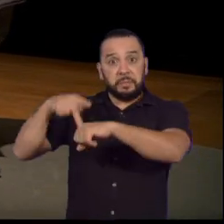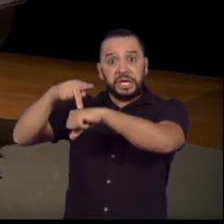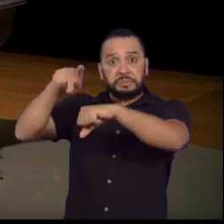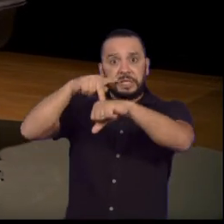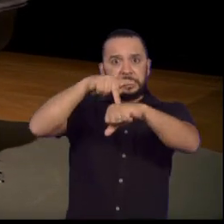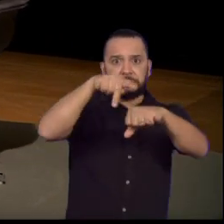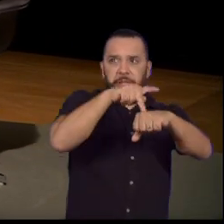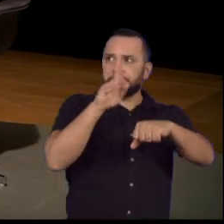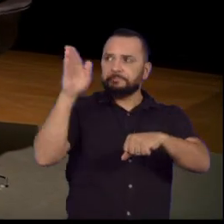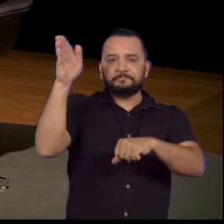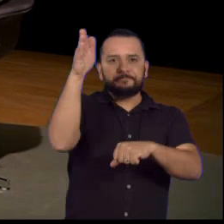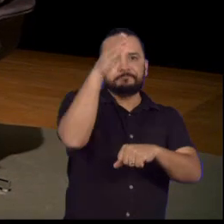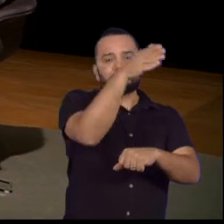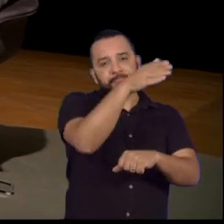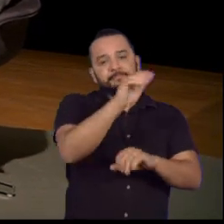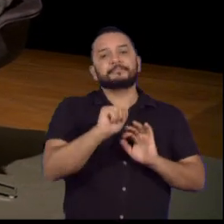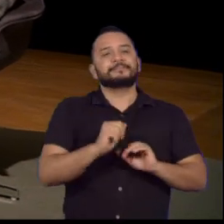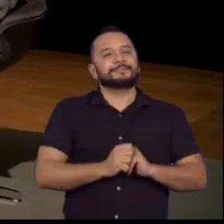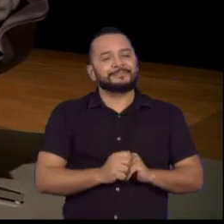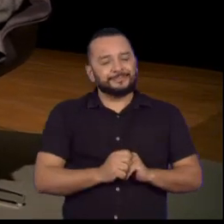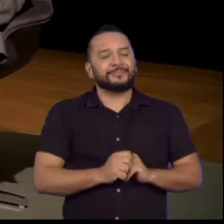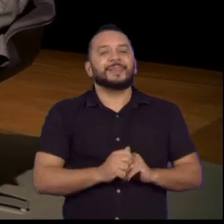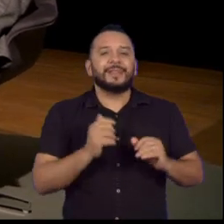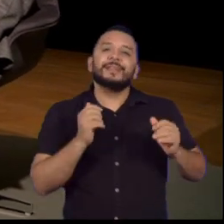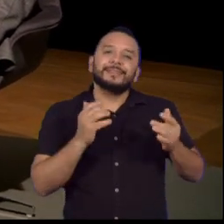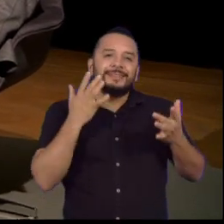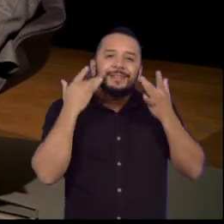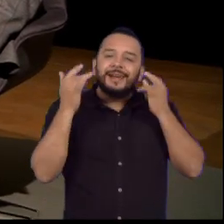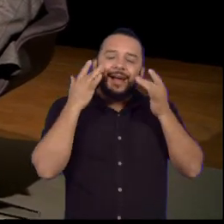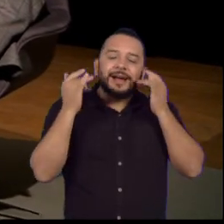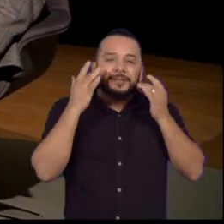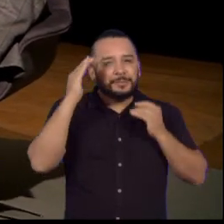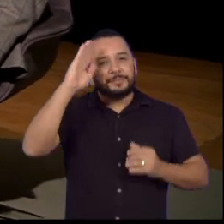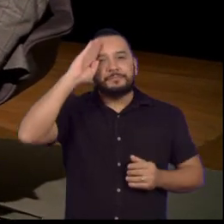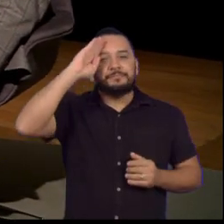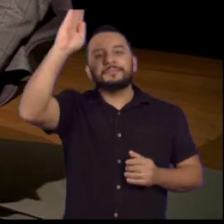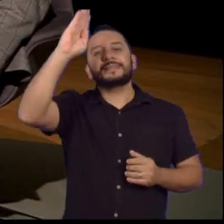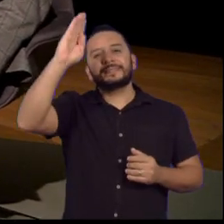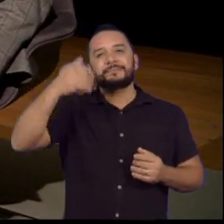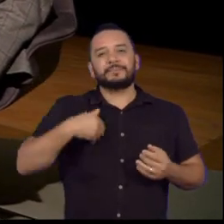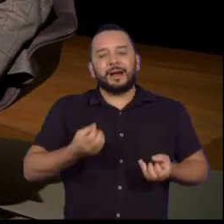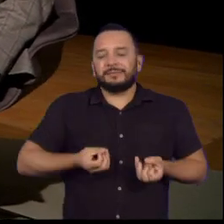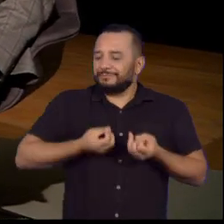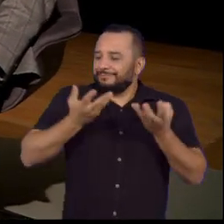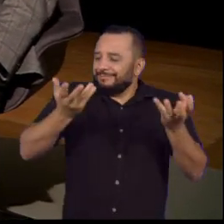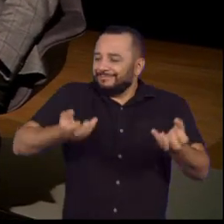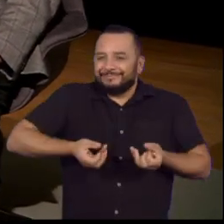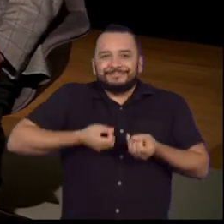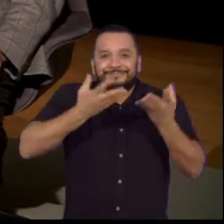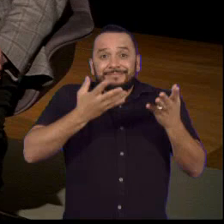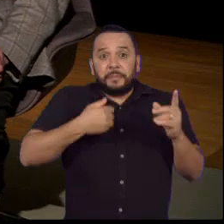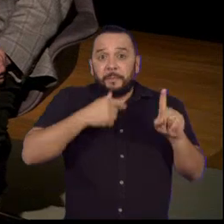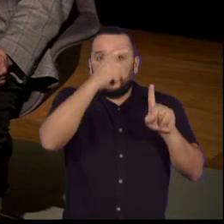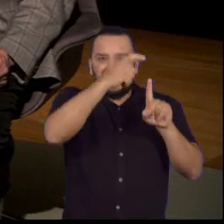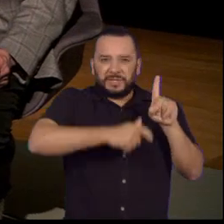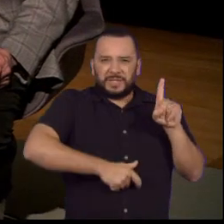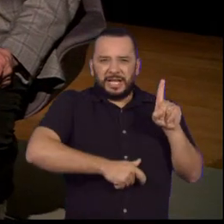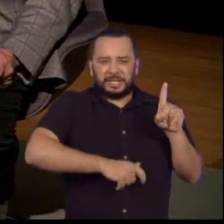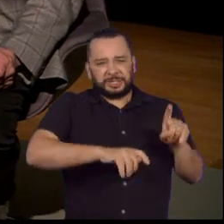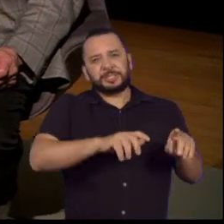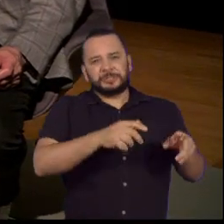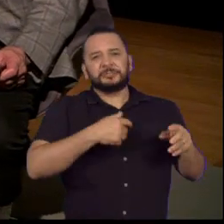E ela tem o teatro como seu principal meio de expressão e mergulha a fundo na elaboração das suas personagens, quase